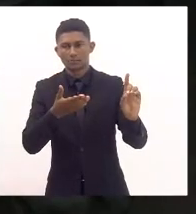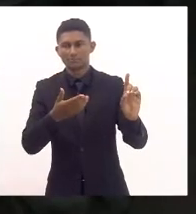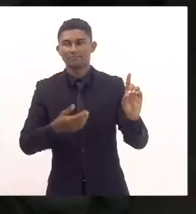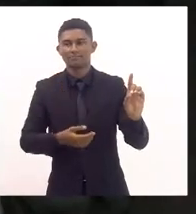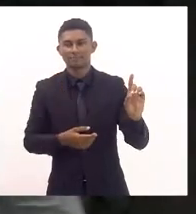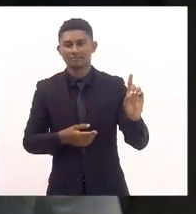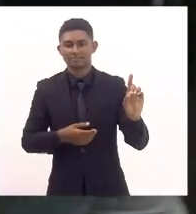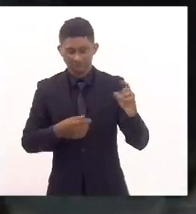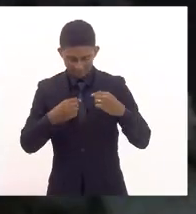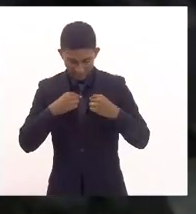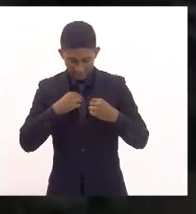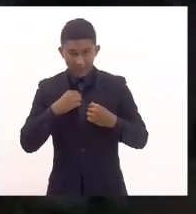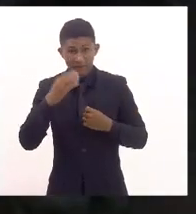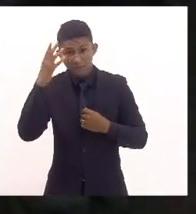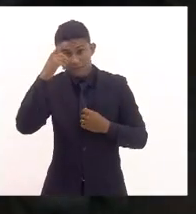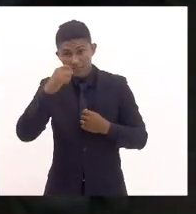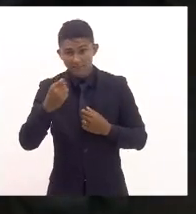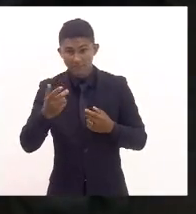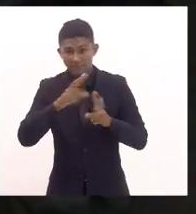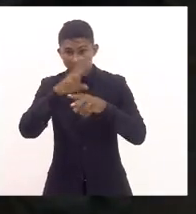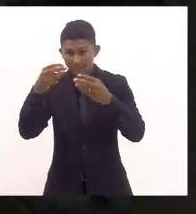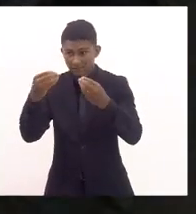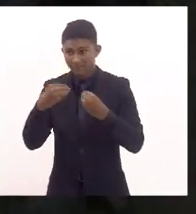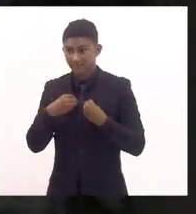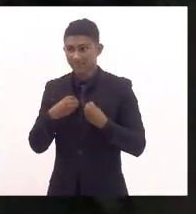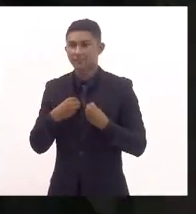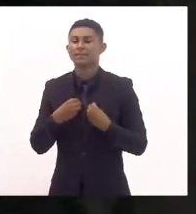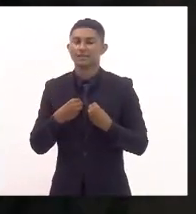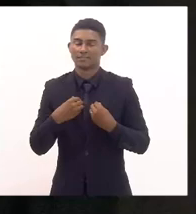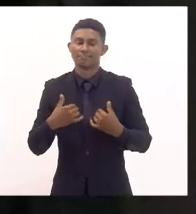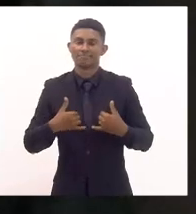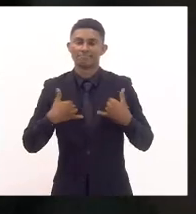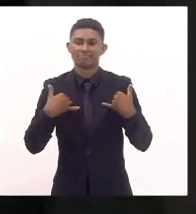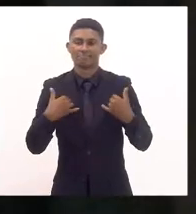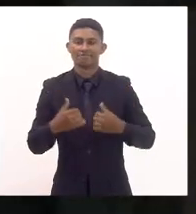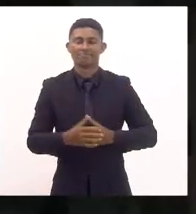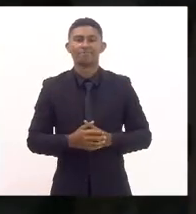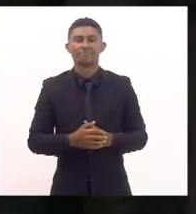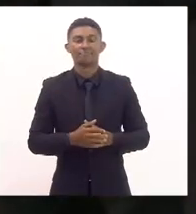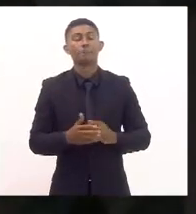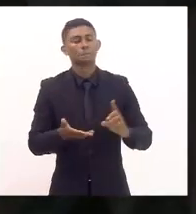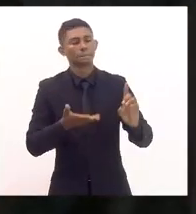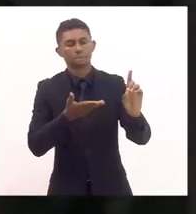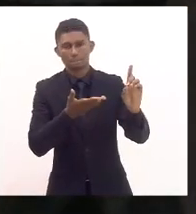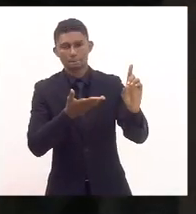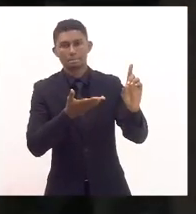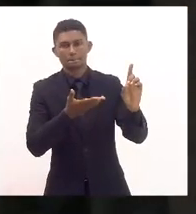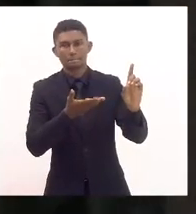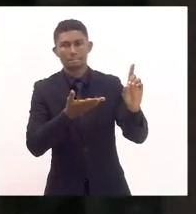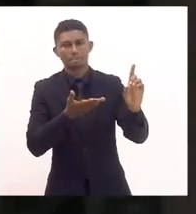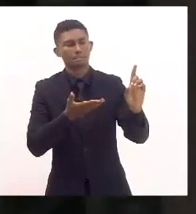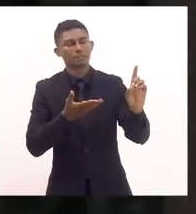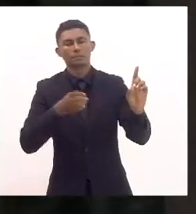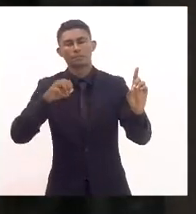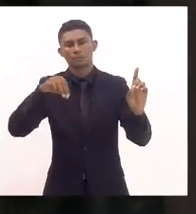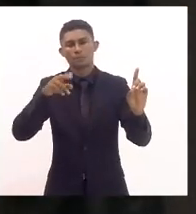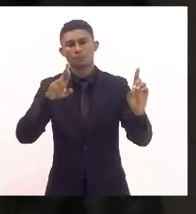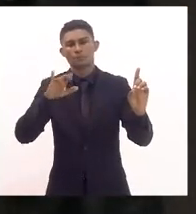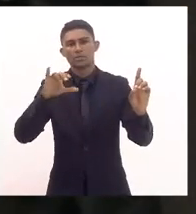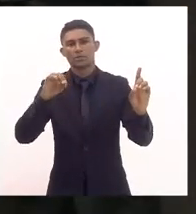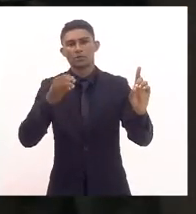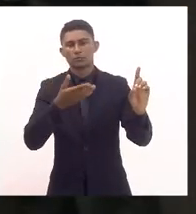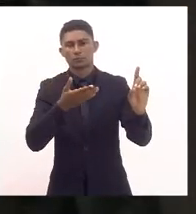presente o presente Presidente muito me honra o candidato do tambor ilu